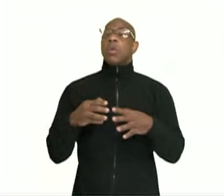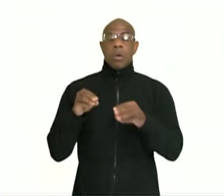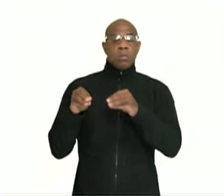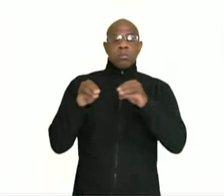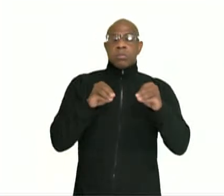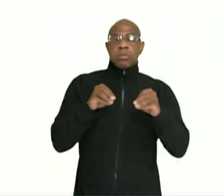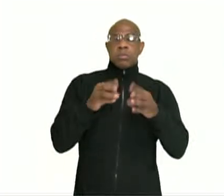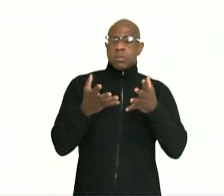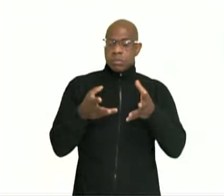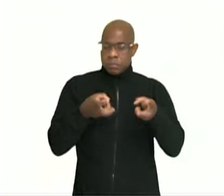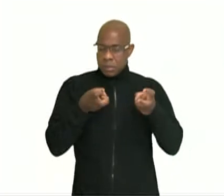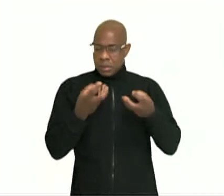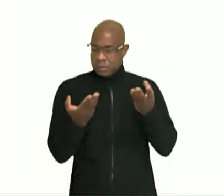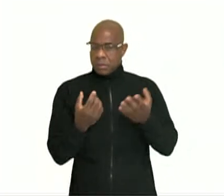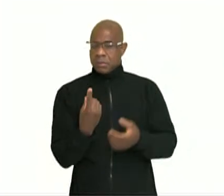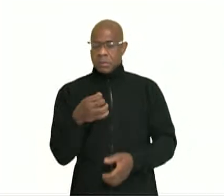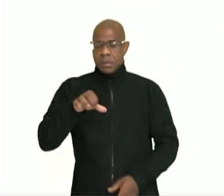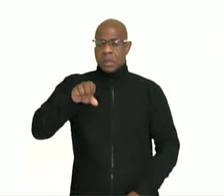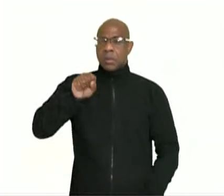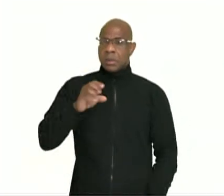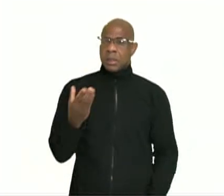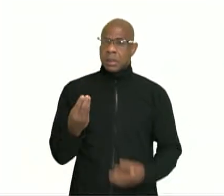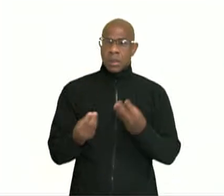observado desde 1980? Eu te espero.